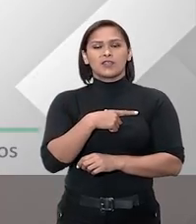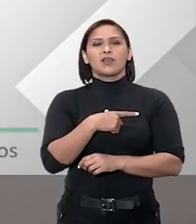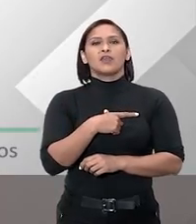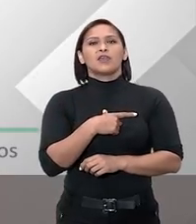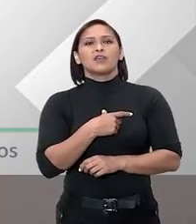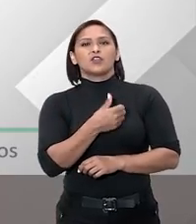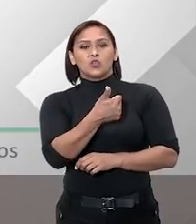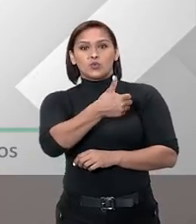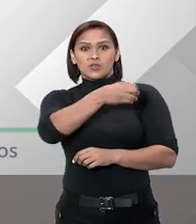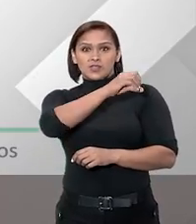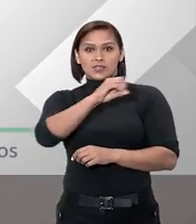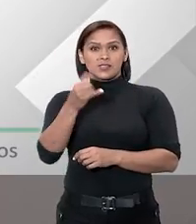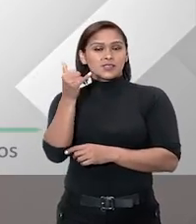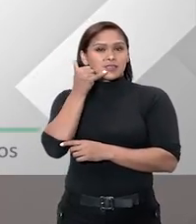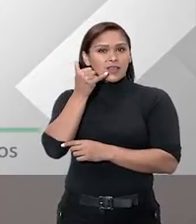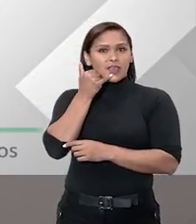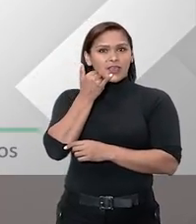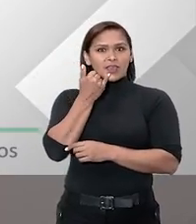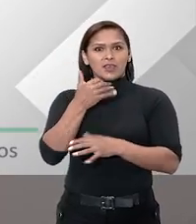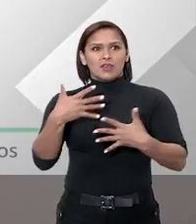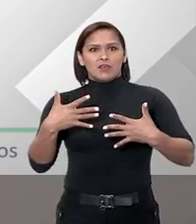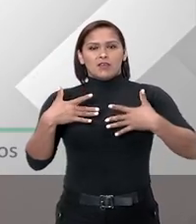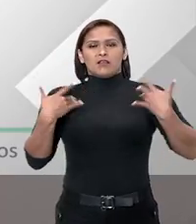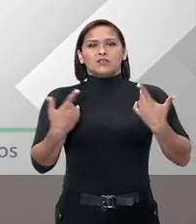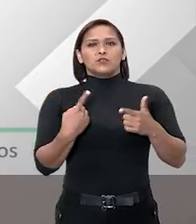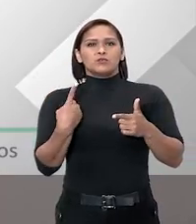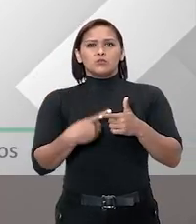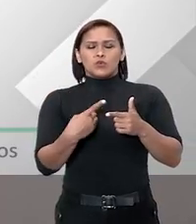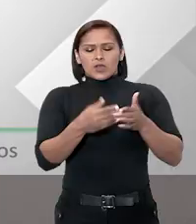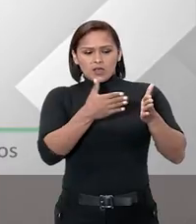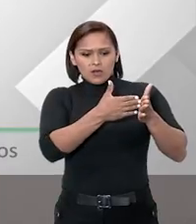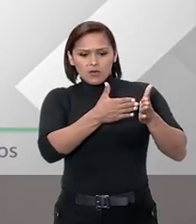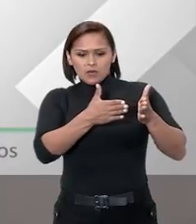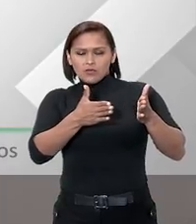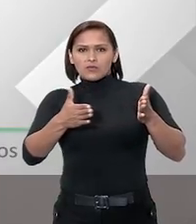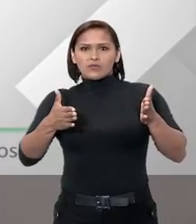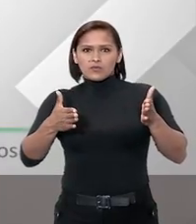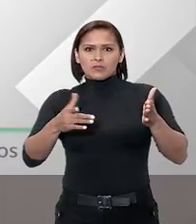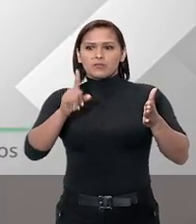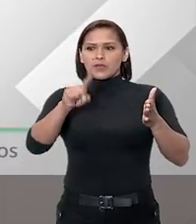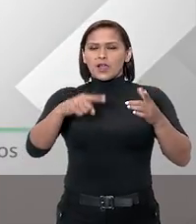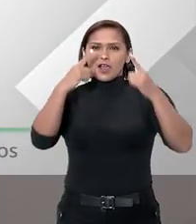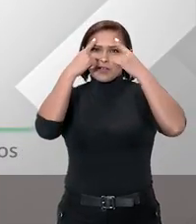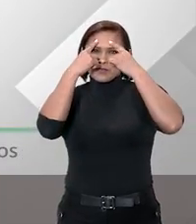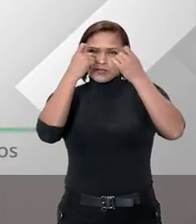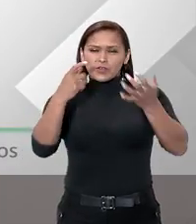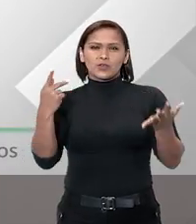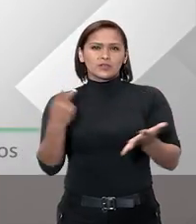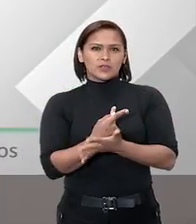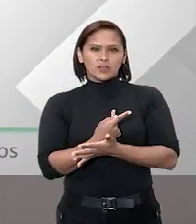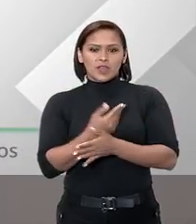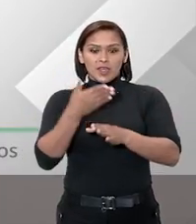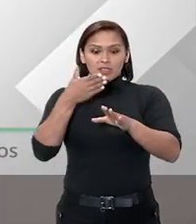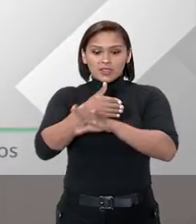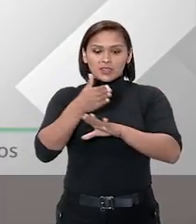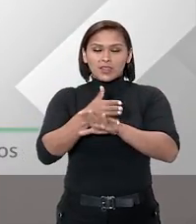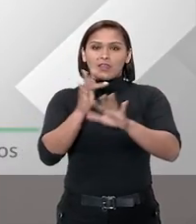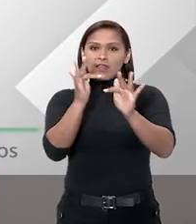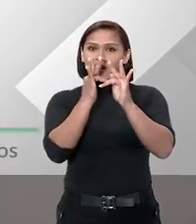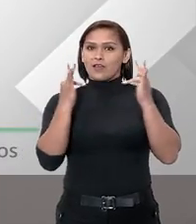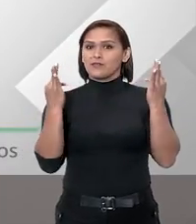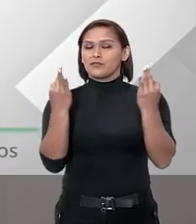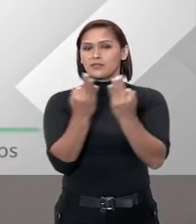Disque 100 nos assustam que boa parte dessa violência ocorre dentro do